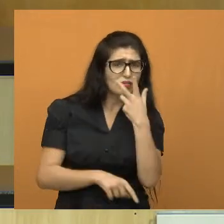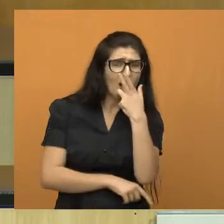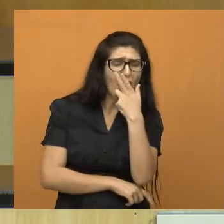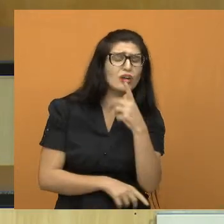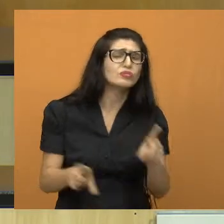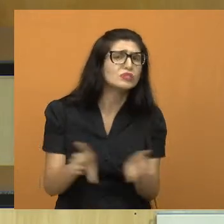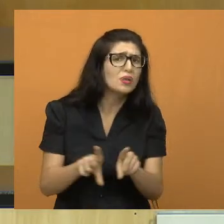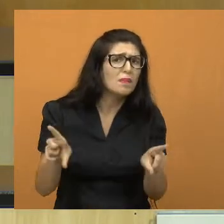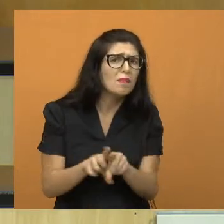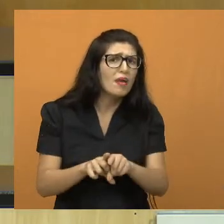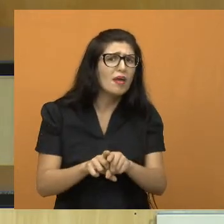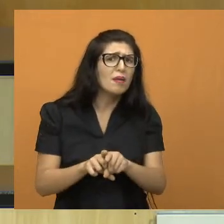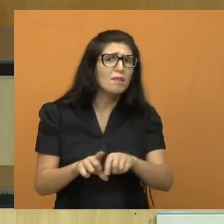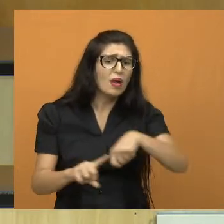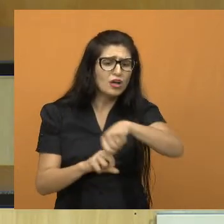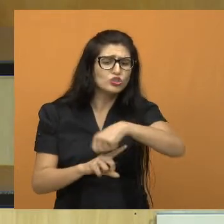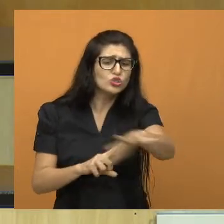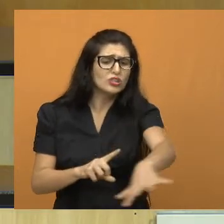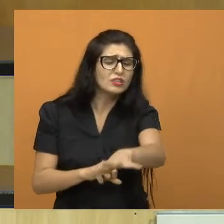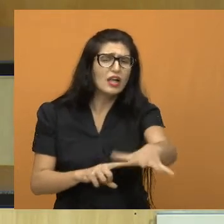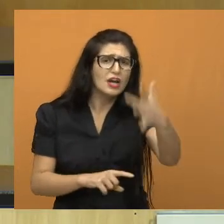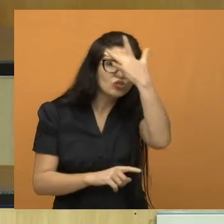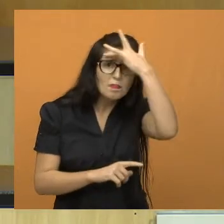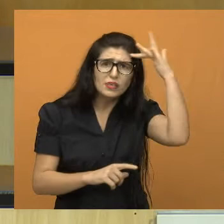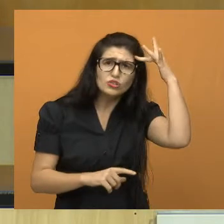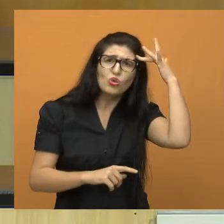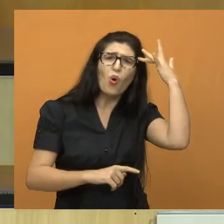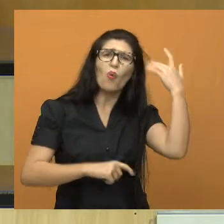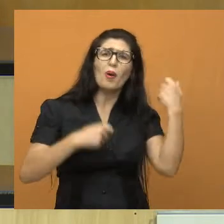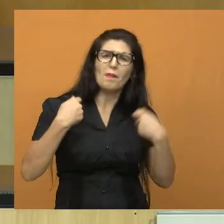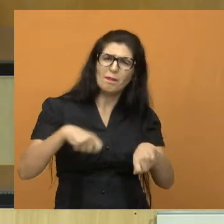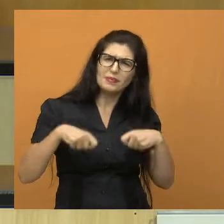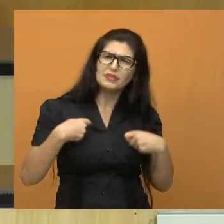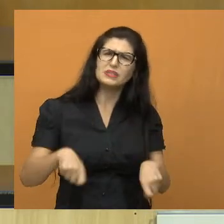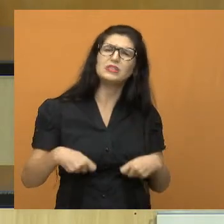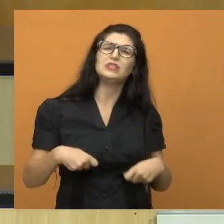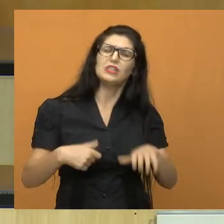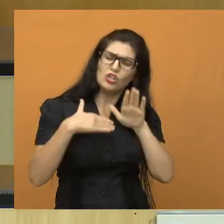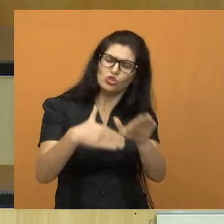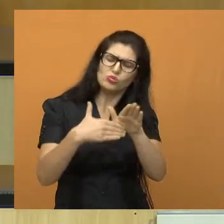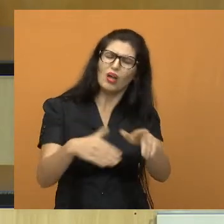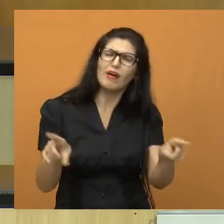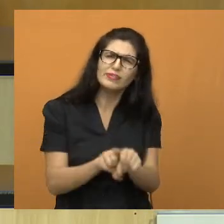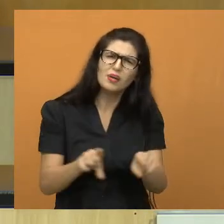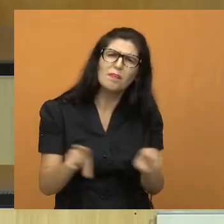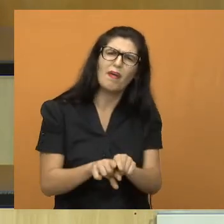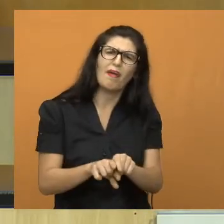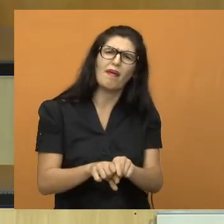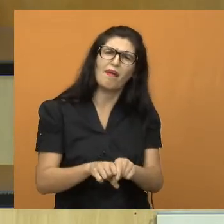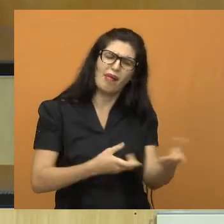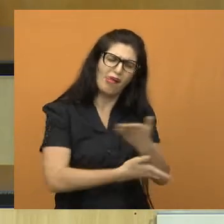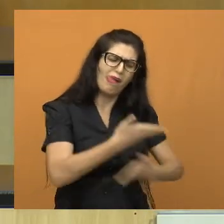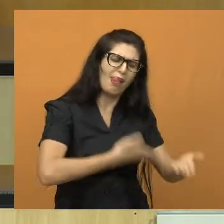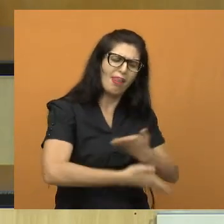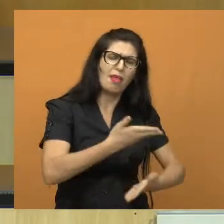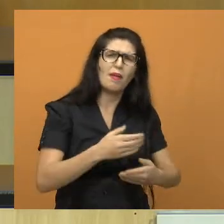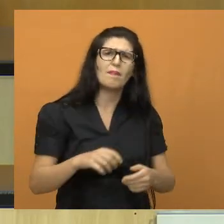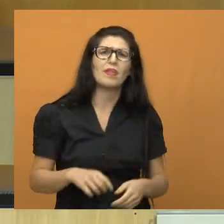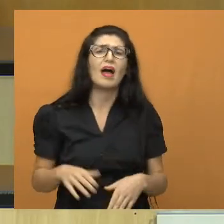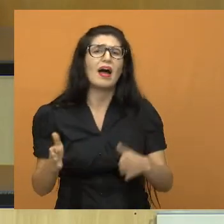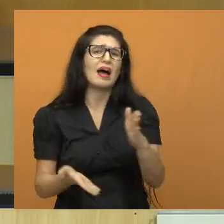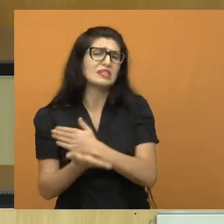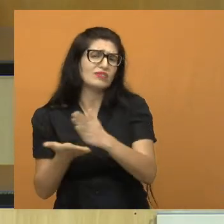da sociedade ter atitudes, se envolver mais, porque não adianta. Hoje, muitas pessoas têm dinheiro, mas não